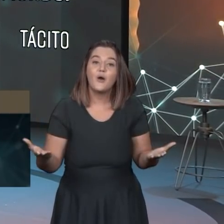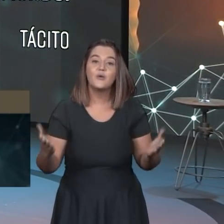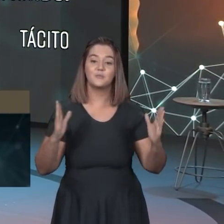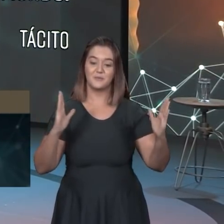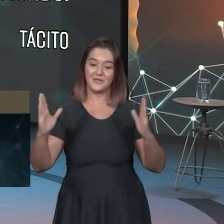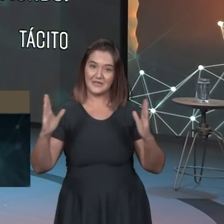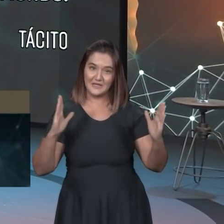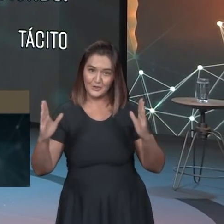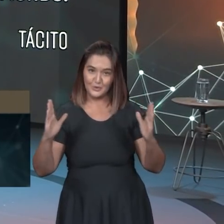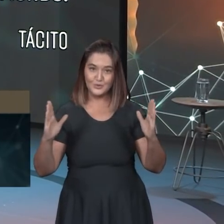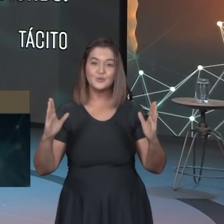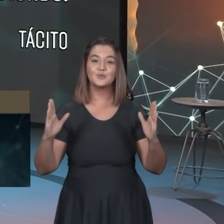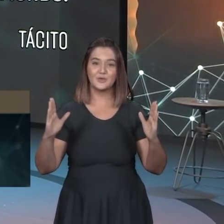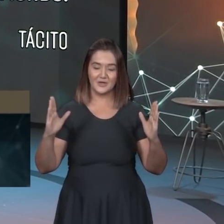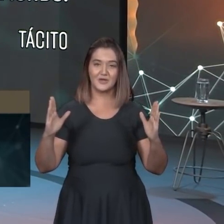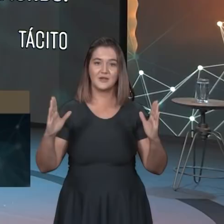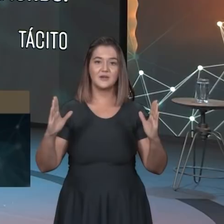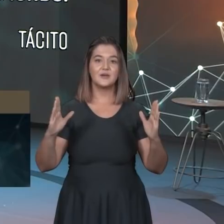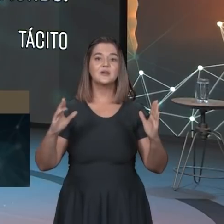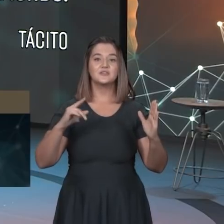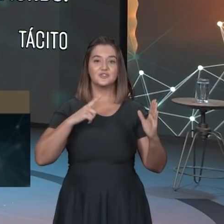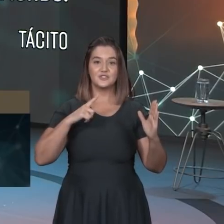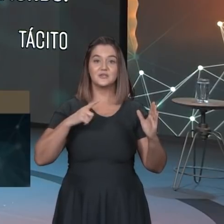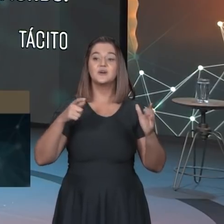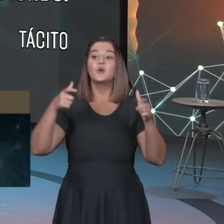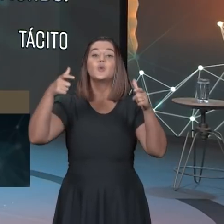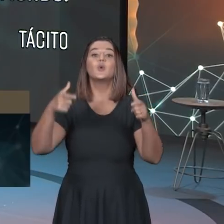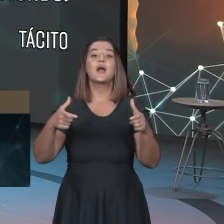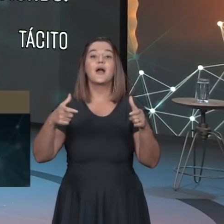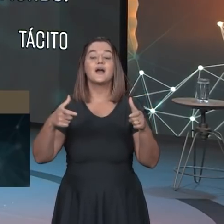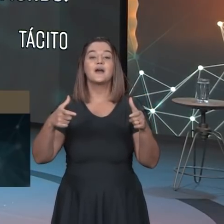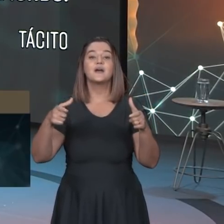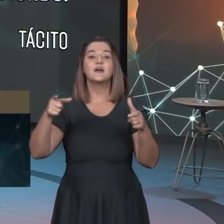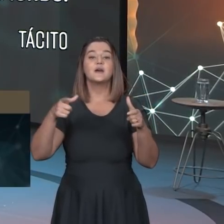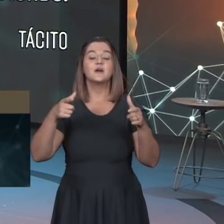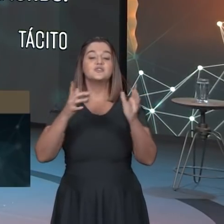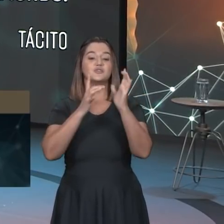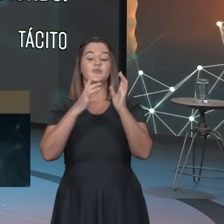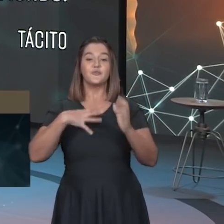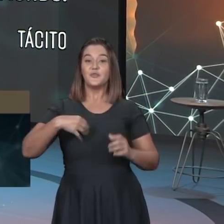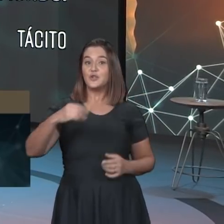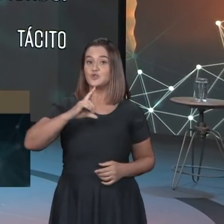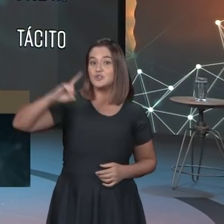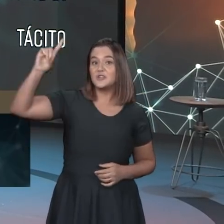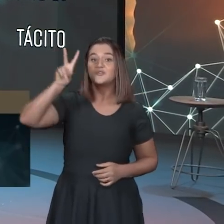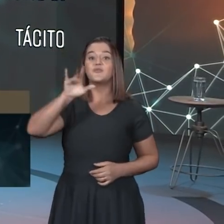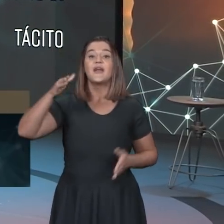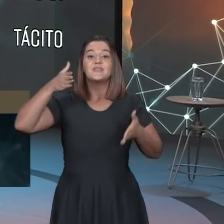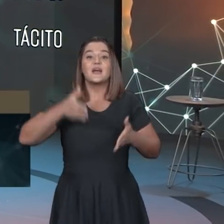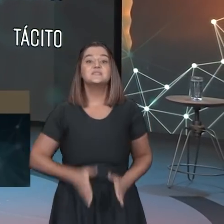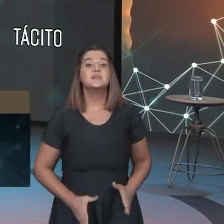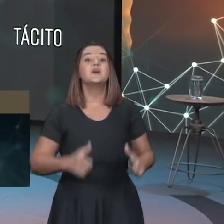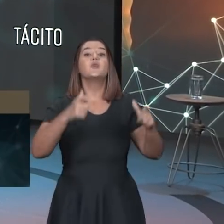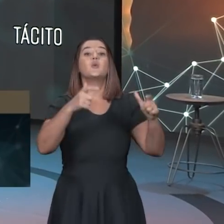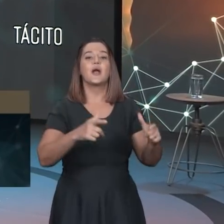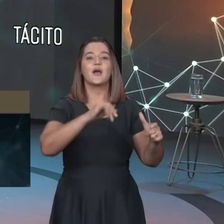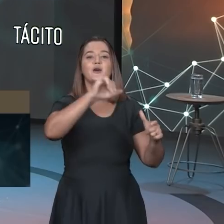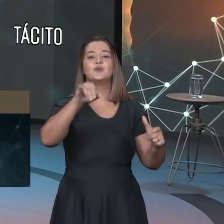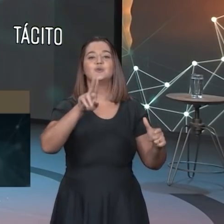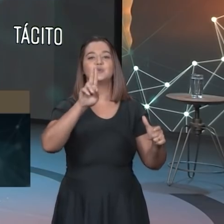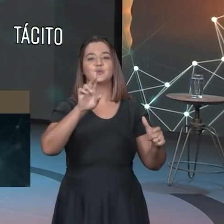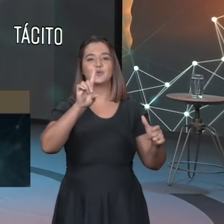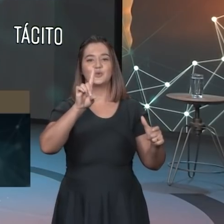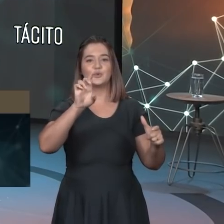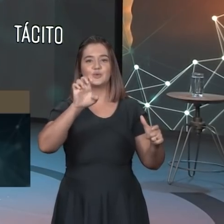Oriente triunfaria e da Judeia, olha que lindo, da Judeia surgiriam aqueles destinados